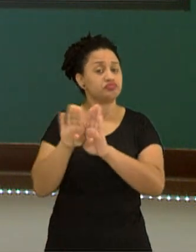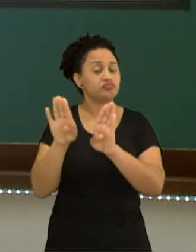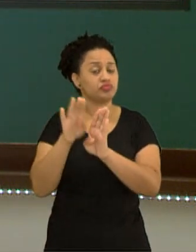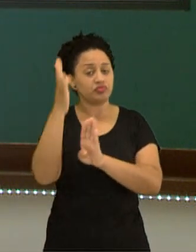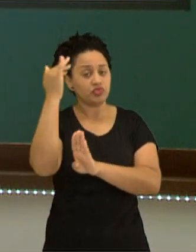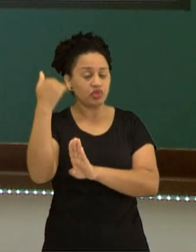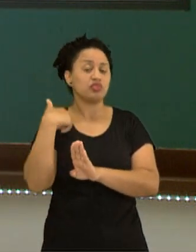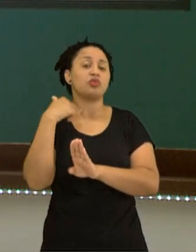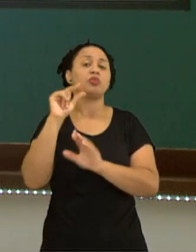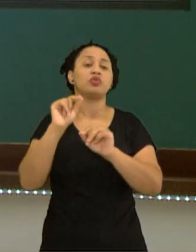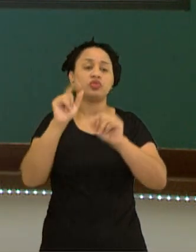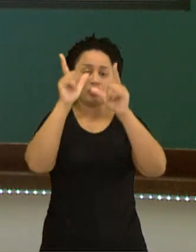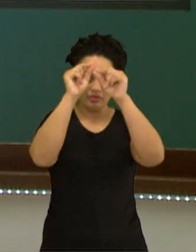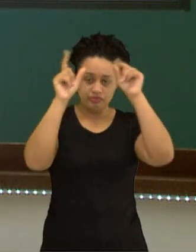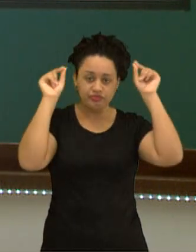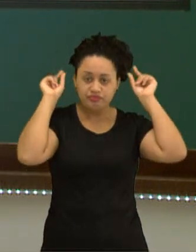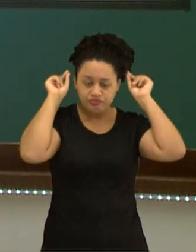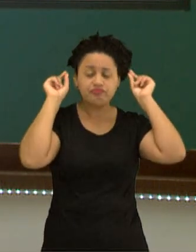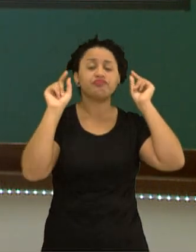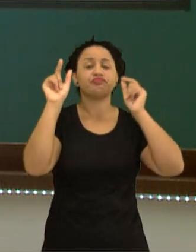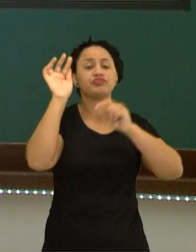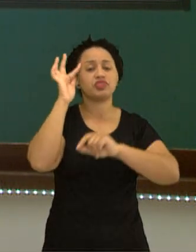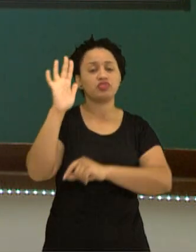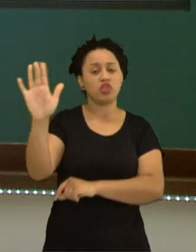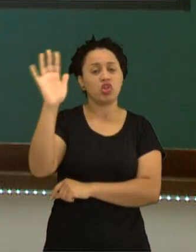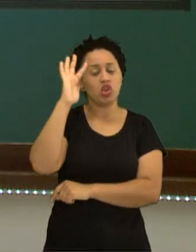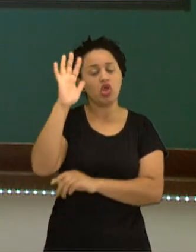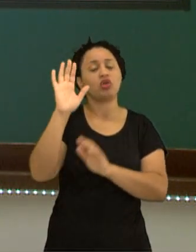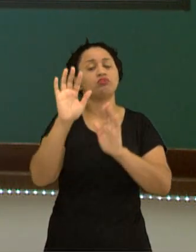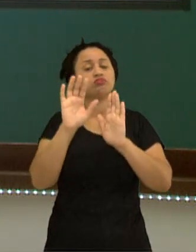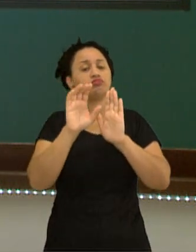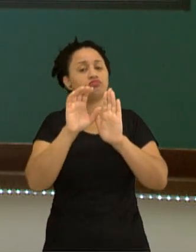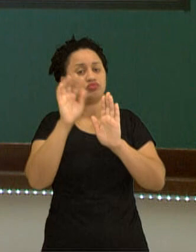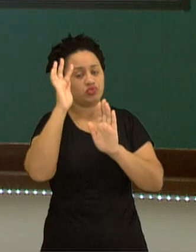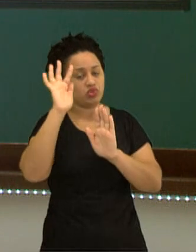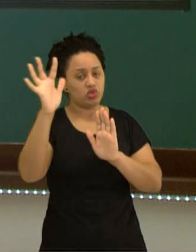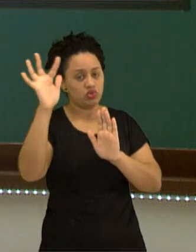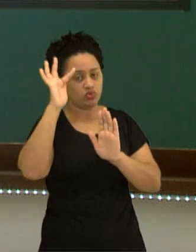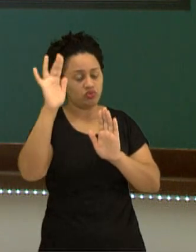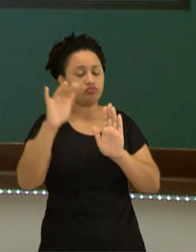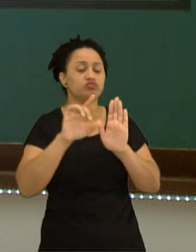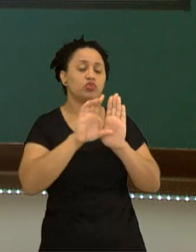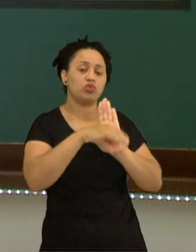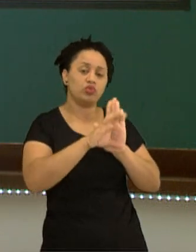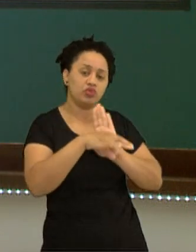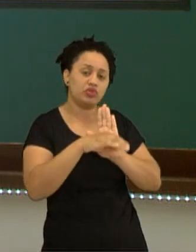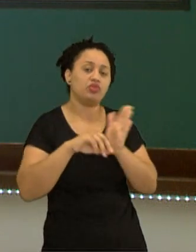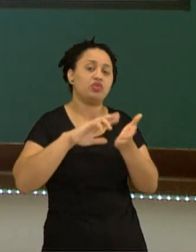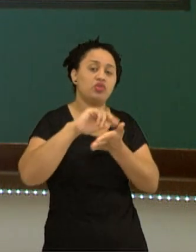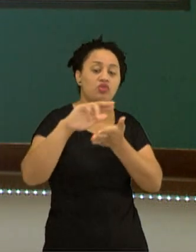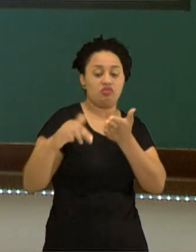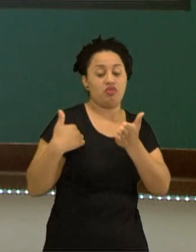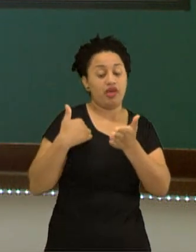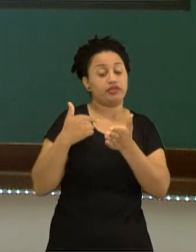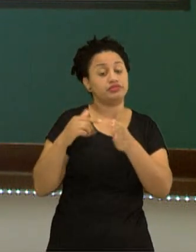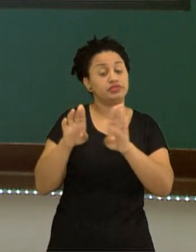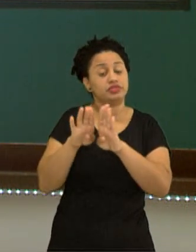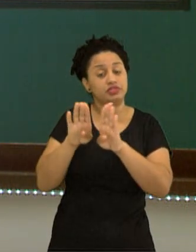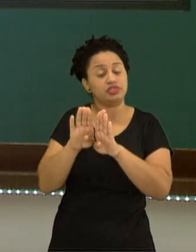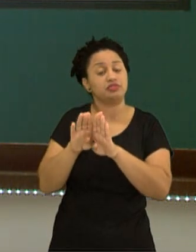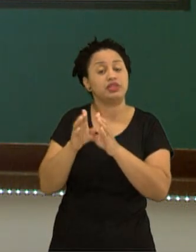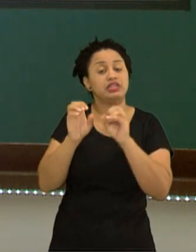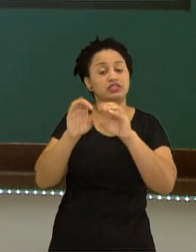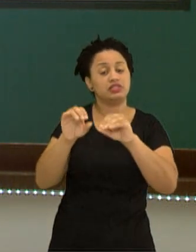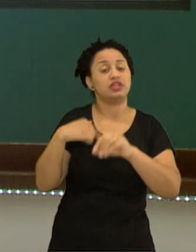teorias, conceitos filosóficos muito abordados em diversas áreas da filosofia, do direito, em